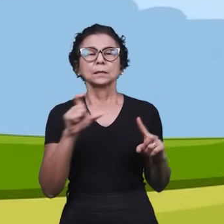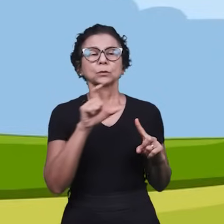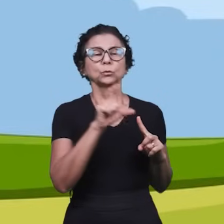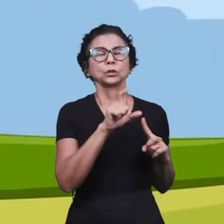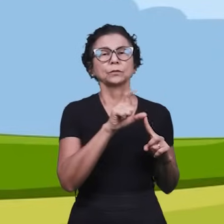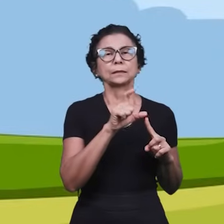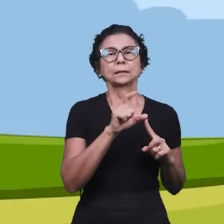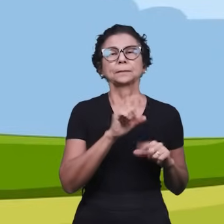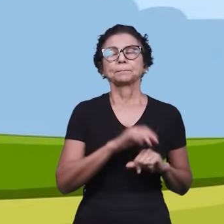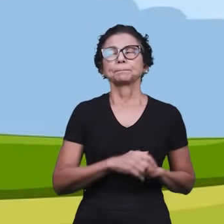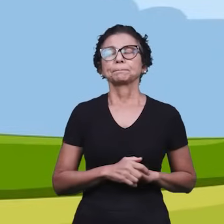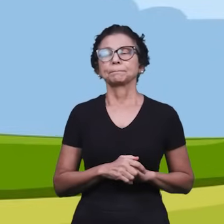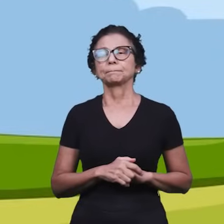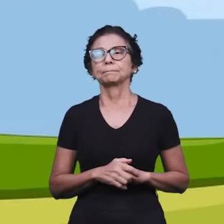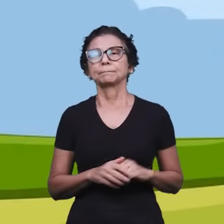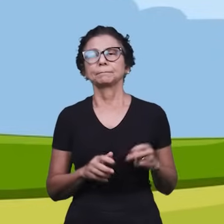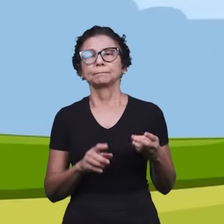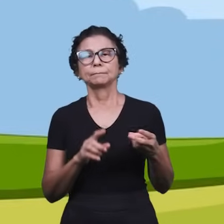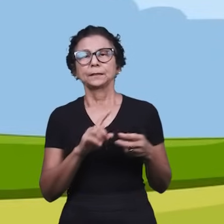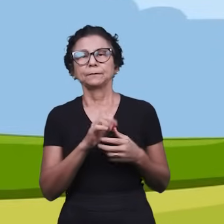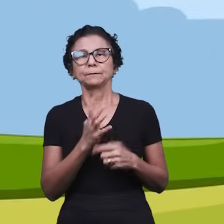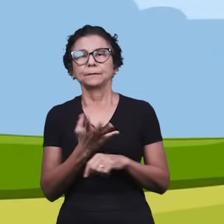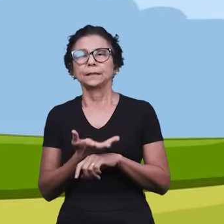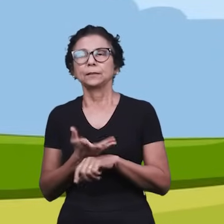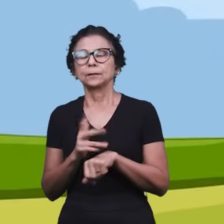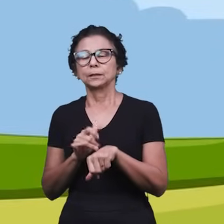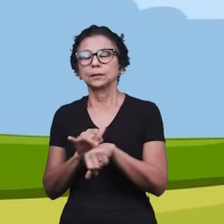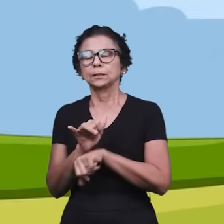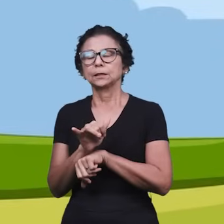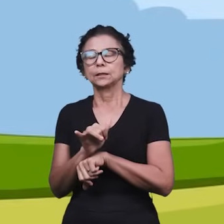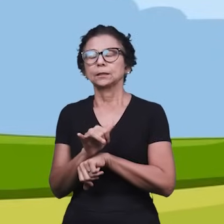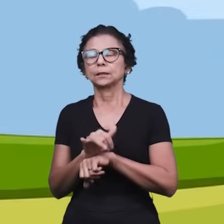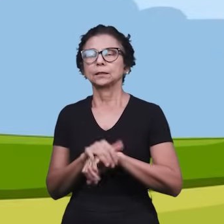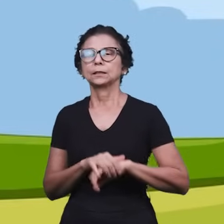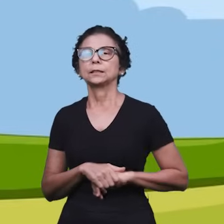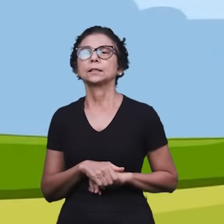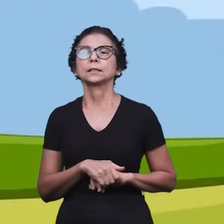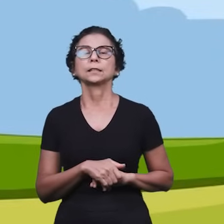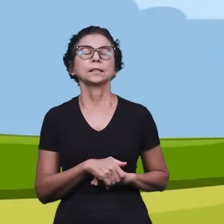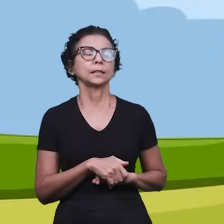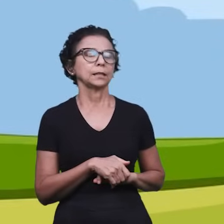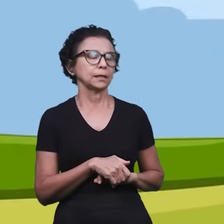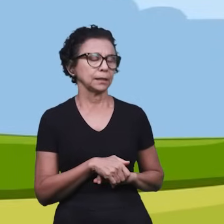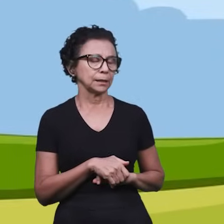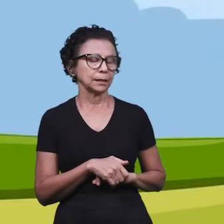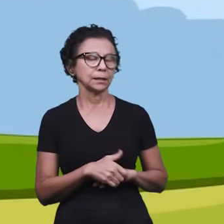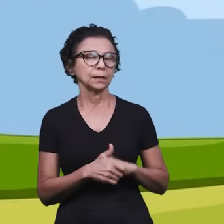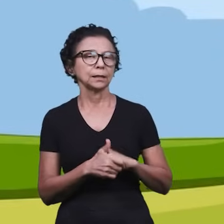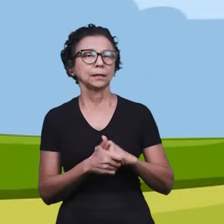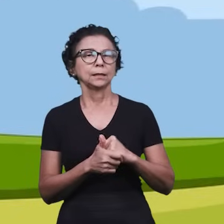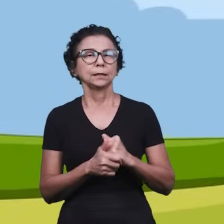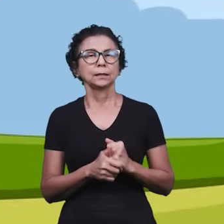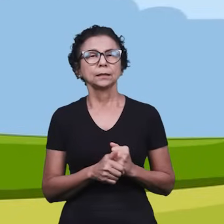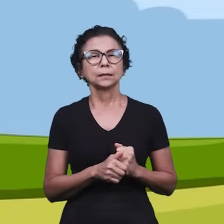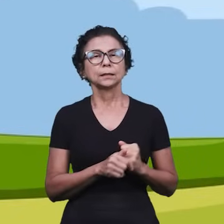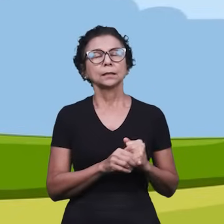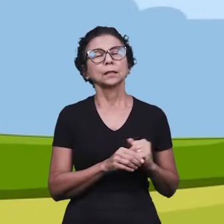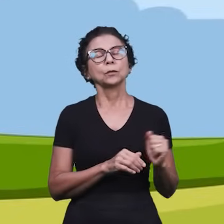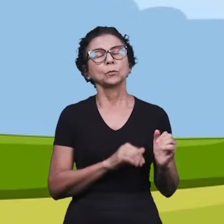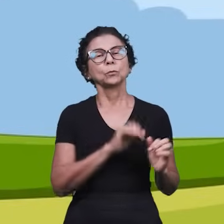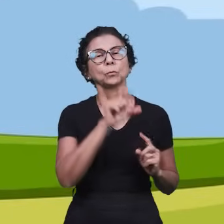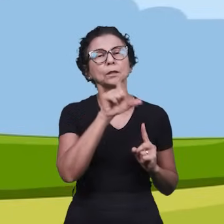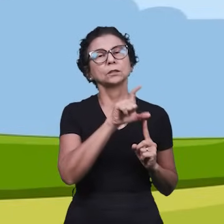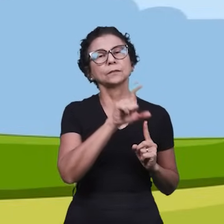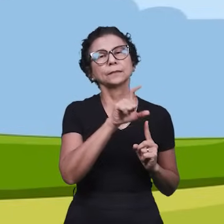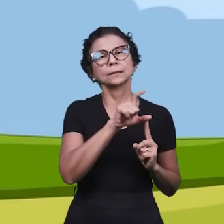veio para enganar. A palavra diz que ele, com astúcia, ele mudou os limites